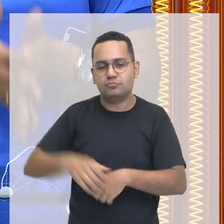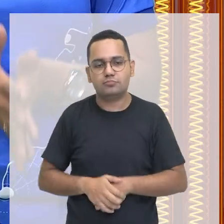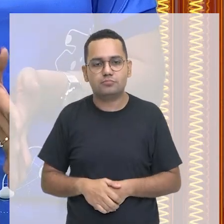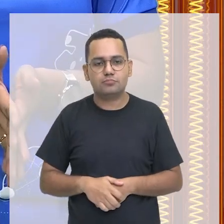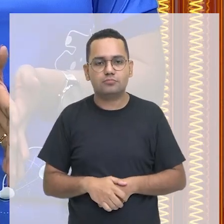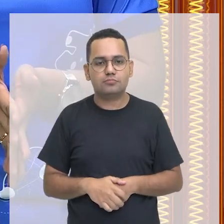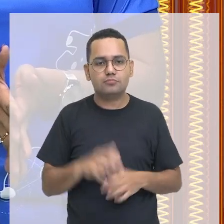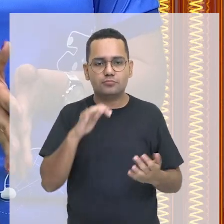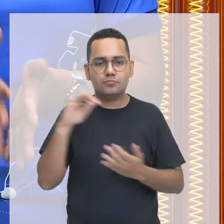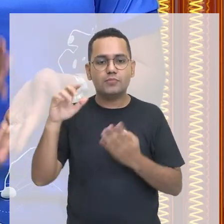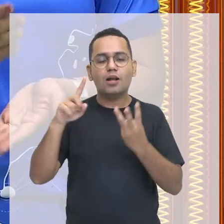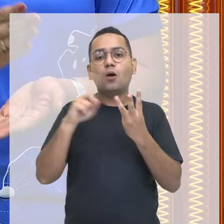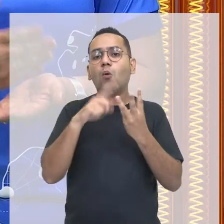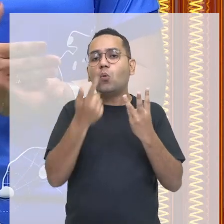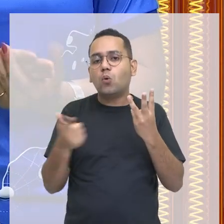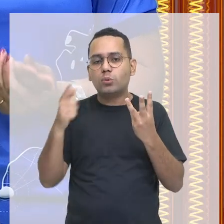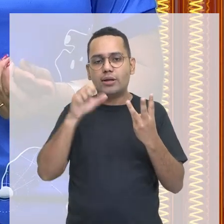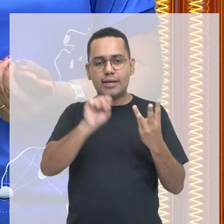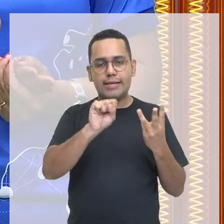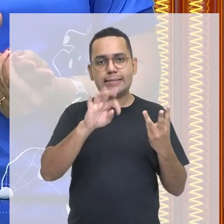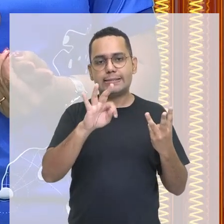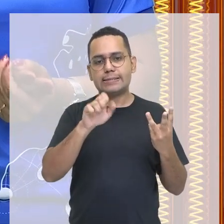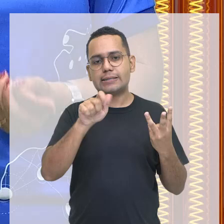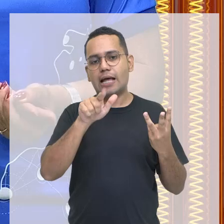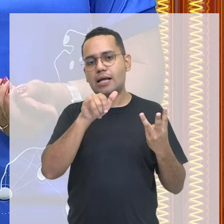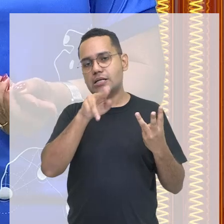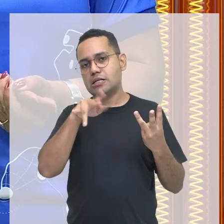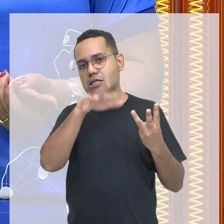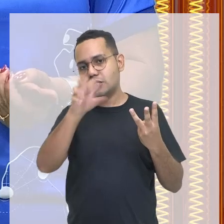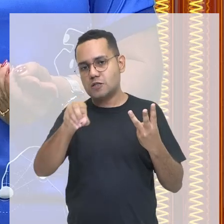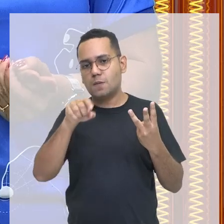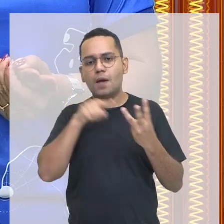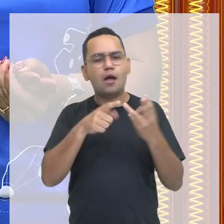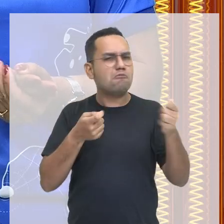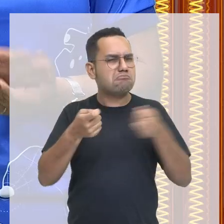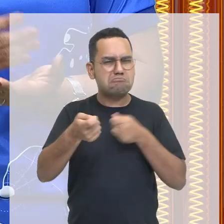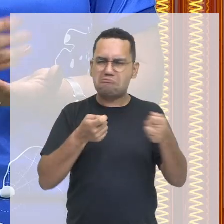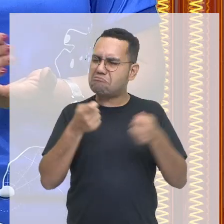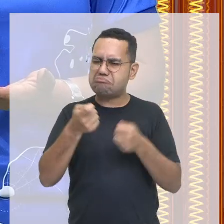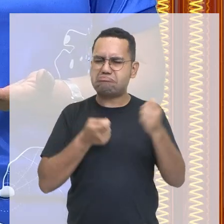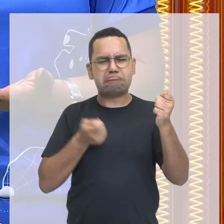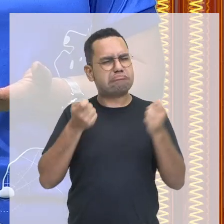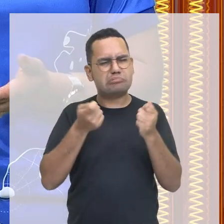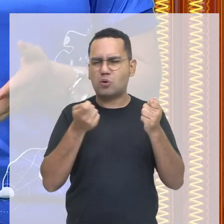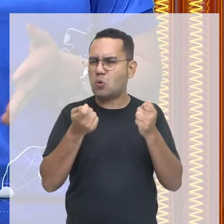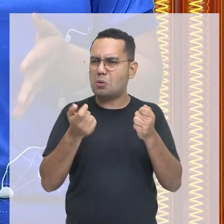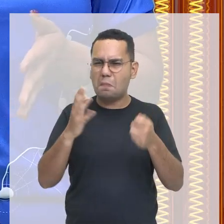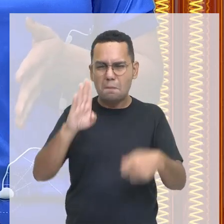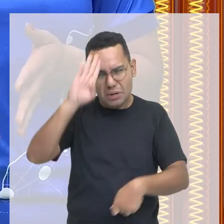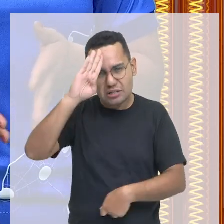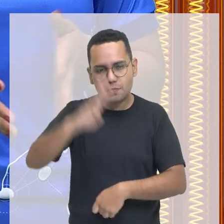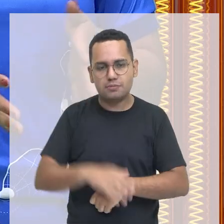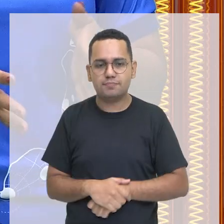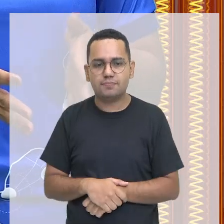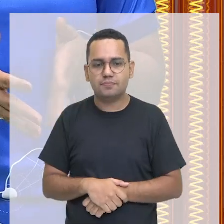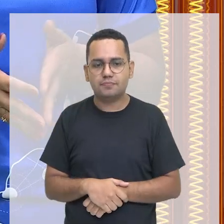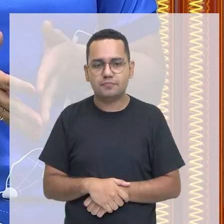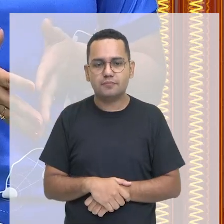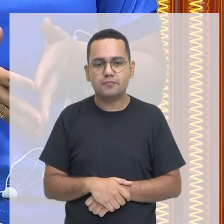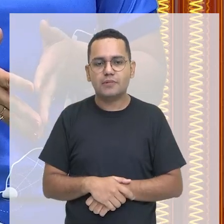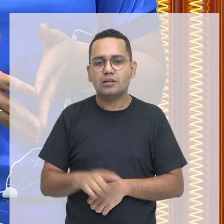foi o stalinismo? Controle político absoluto. Nós vamos observar uma repressão brutal e culto